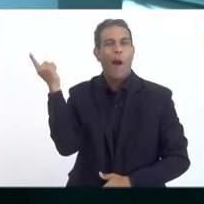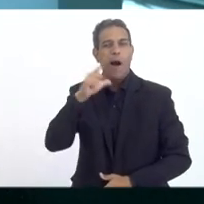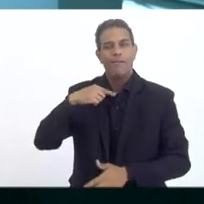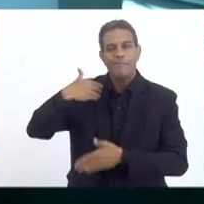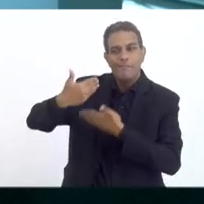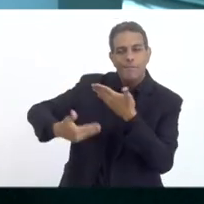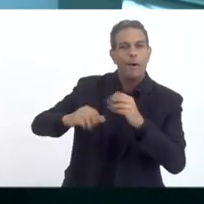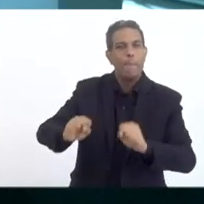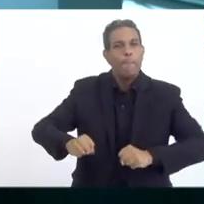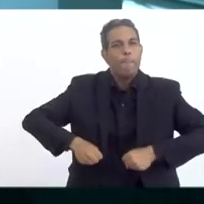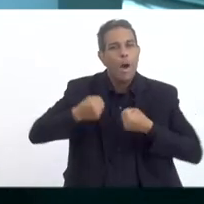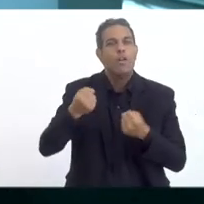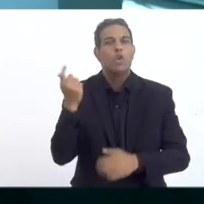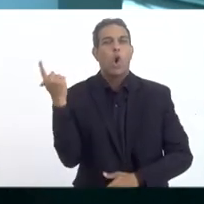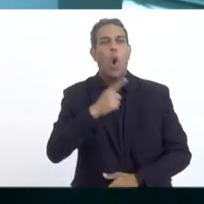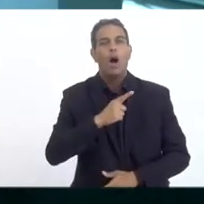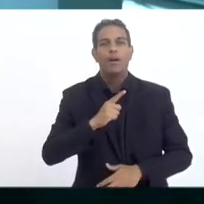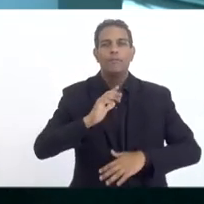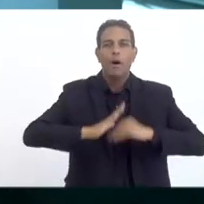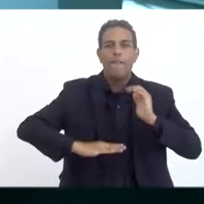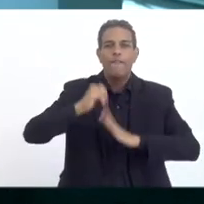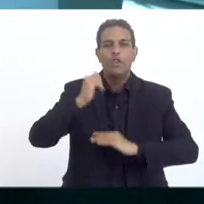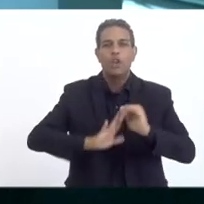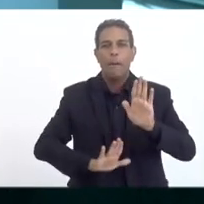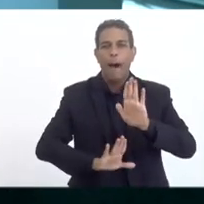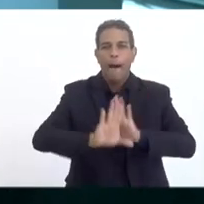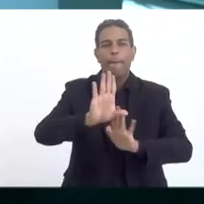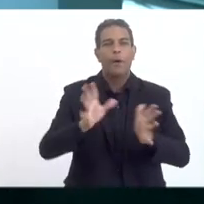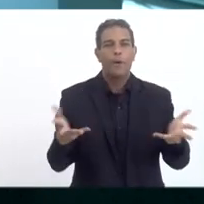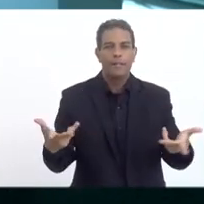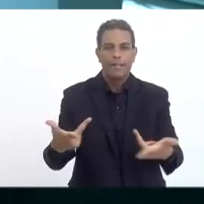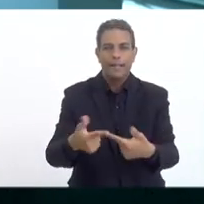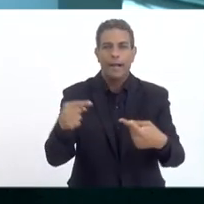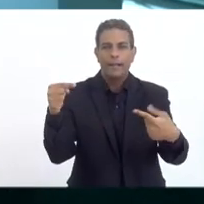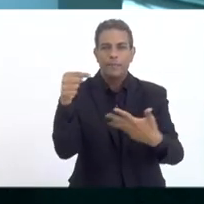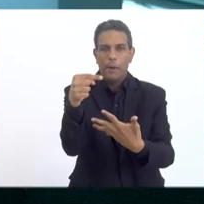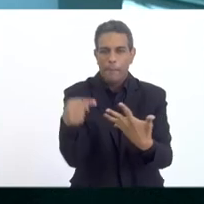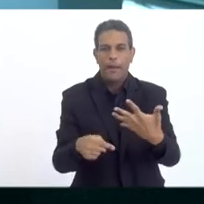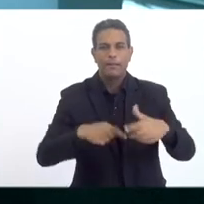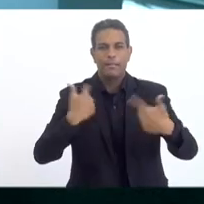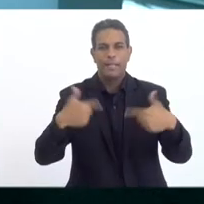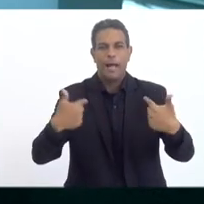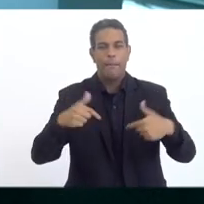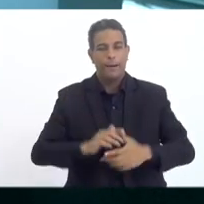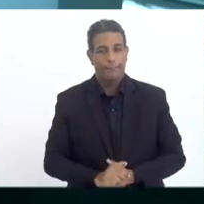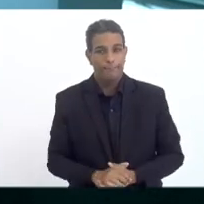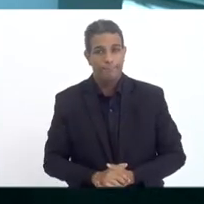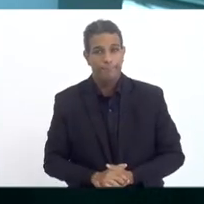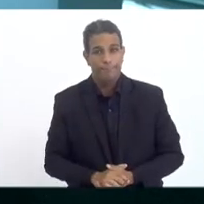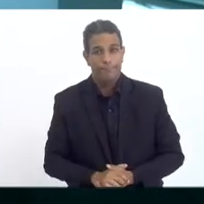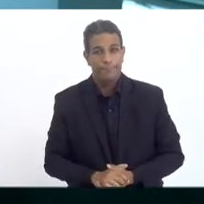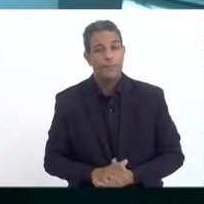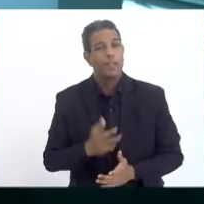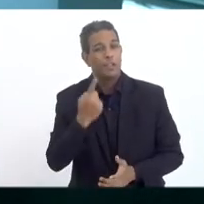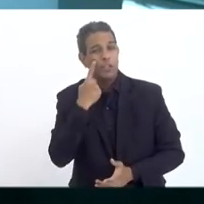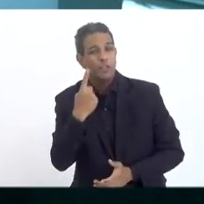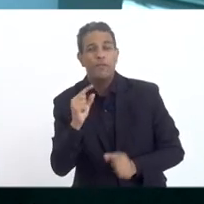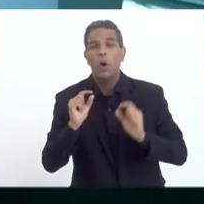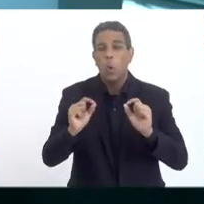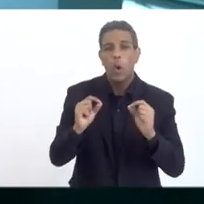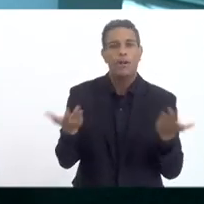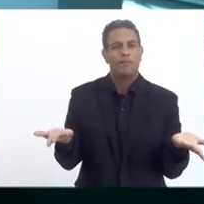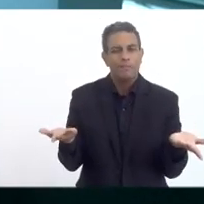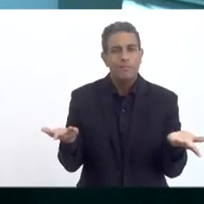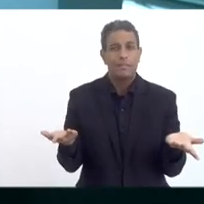esse esforço contínuo de aperfeiçoamento e de qualificação. Outro apontamento também trazido pela nossa pesquisa